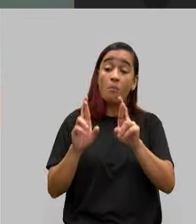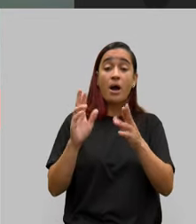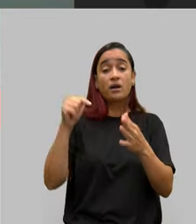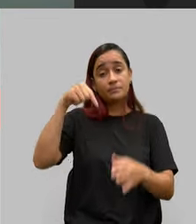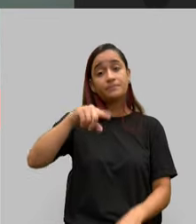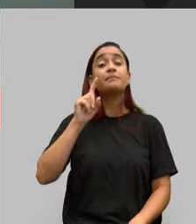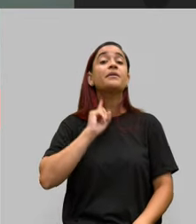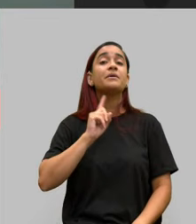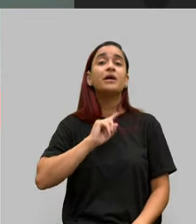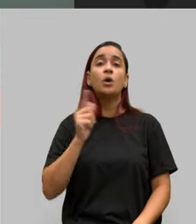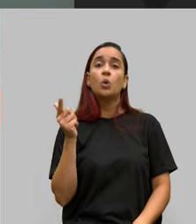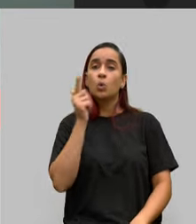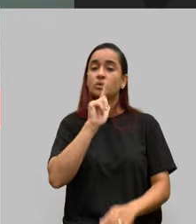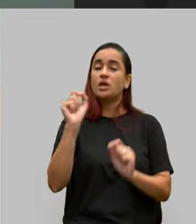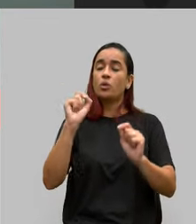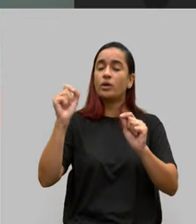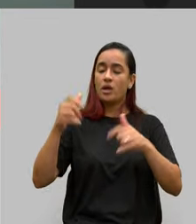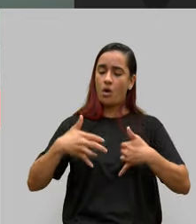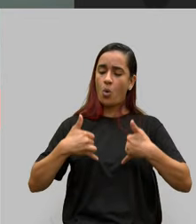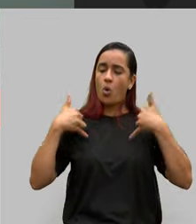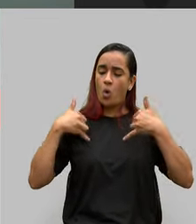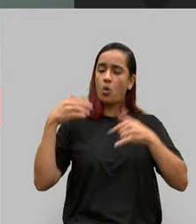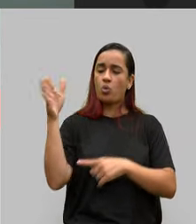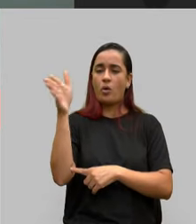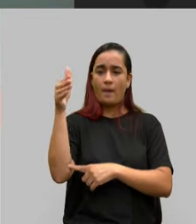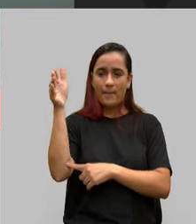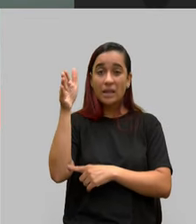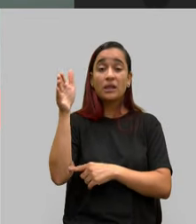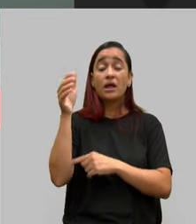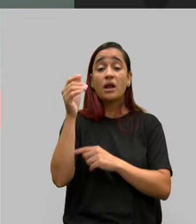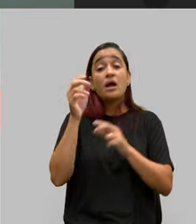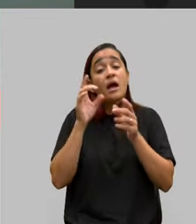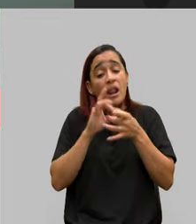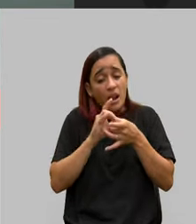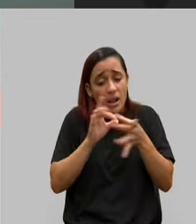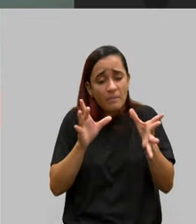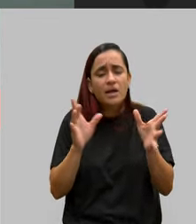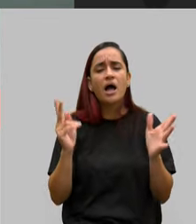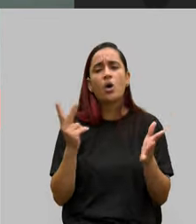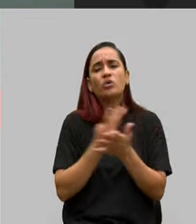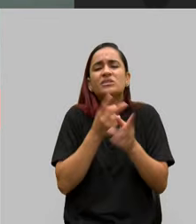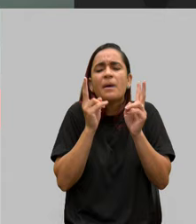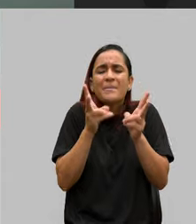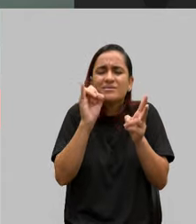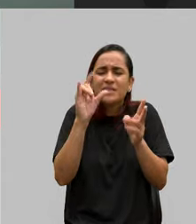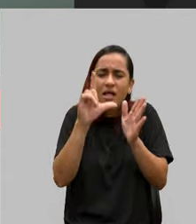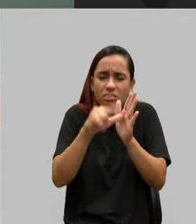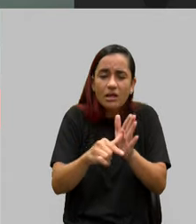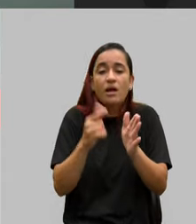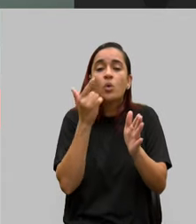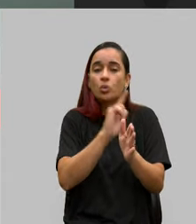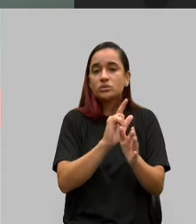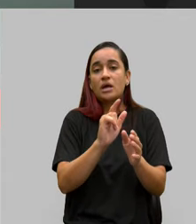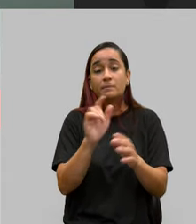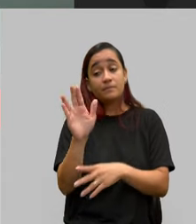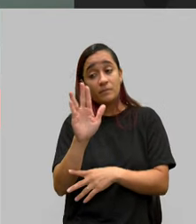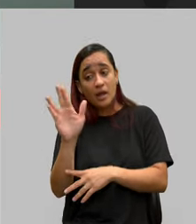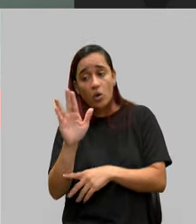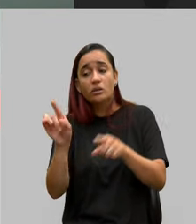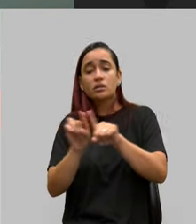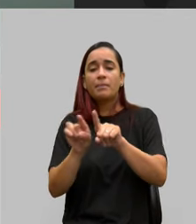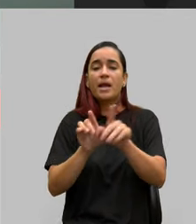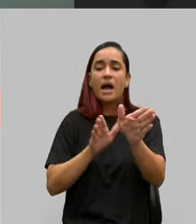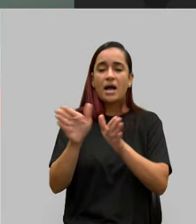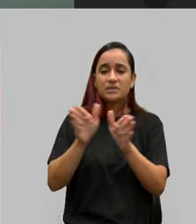honre a nossa bandeira e a liberdade mesmo que tardia aconteça para a maconha e a acessibilidade